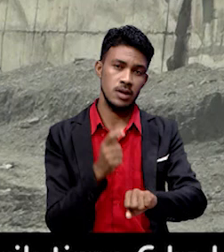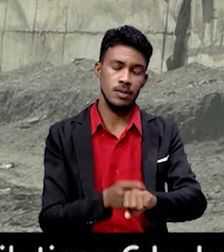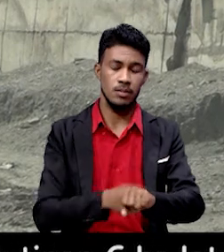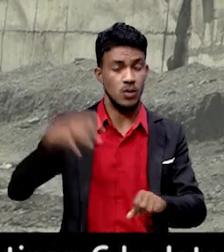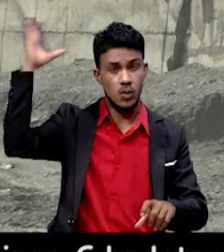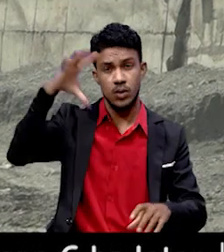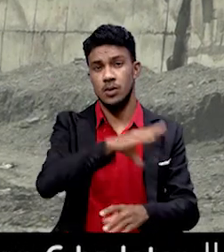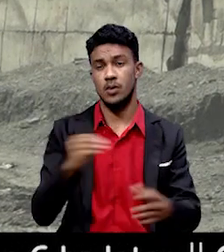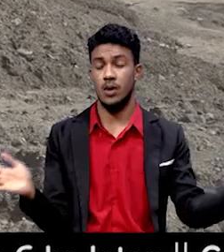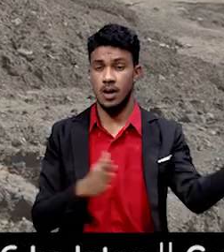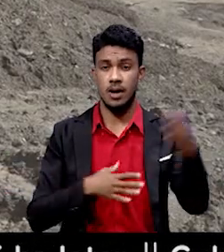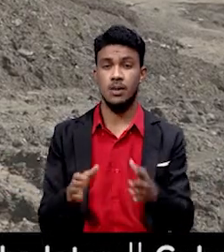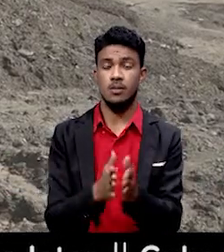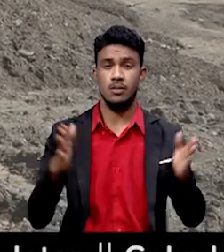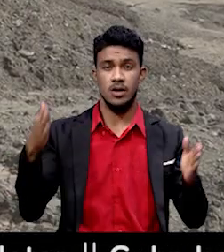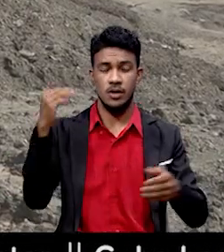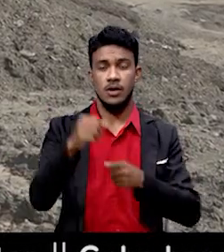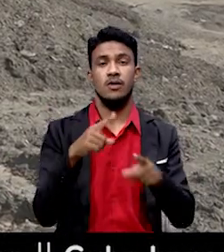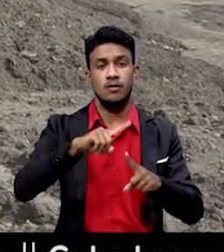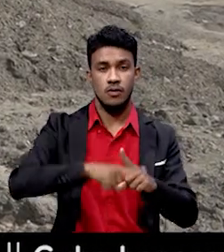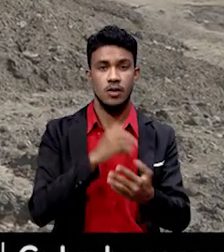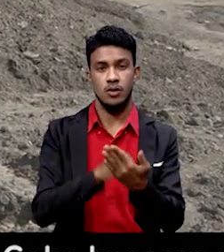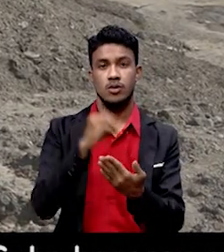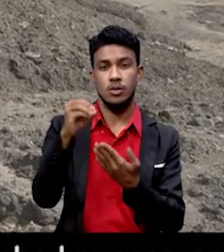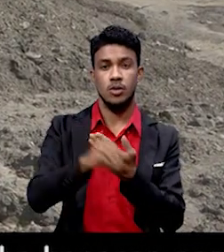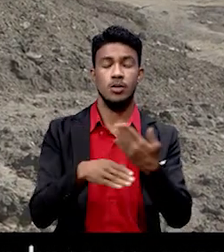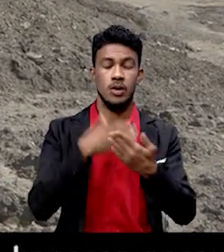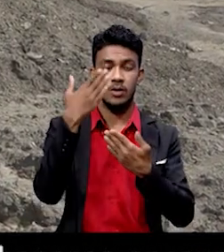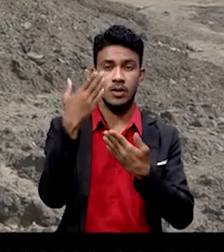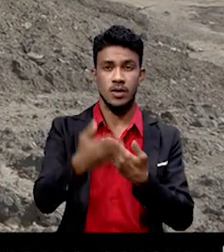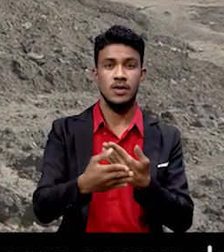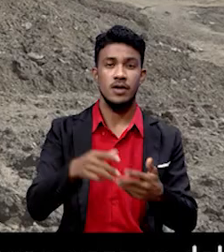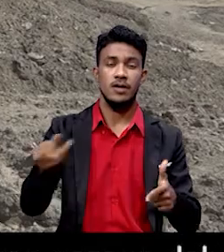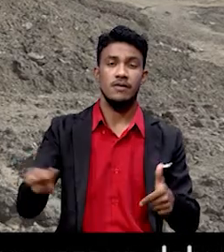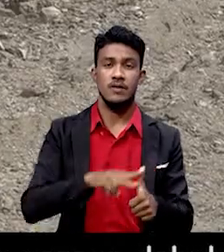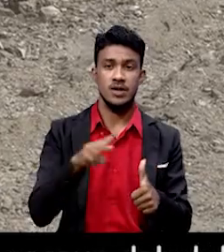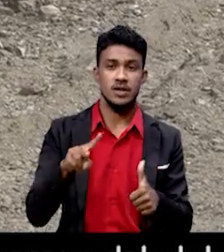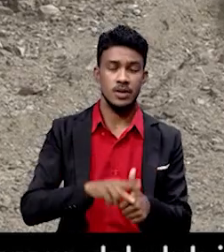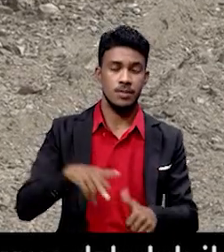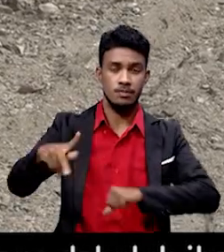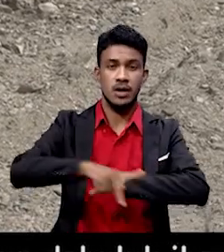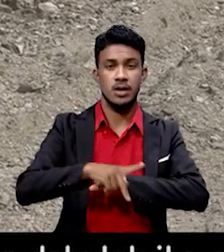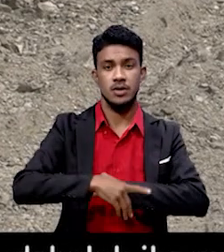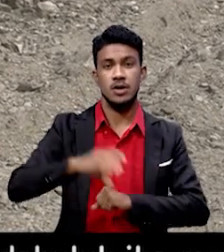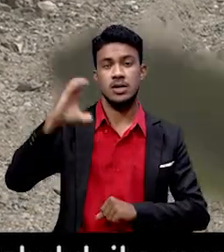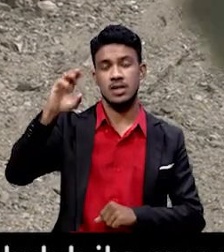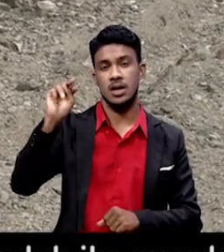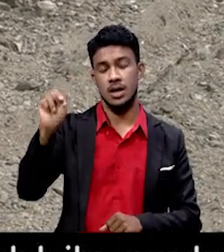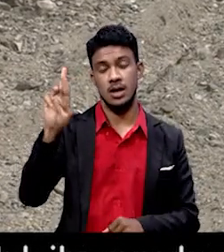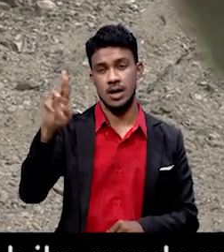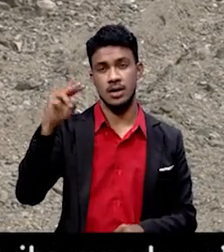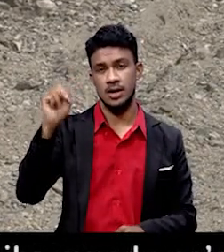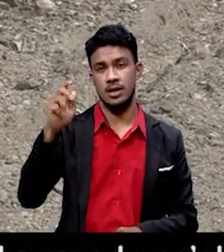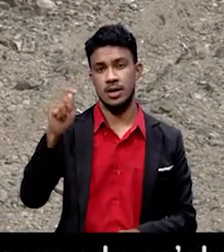no animbot ia fulan outubro ba oin. Vice-chefe bancada CNRTN sublinha, banhira Governu la consegue